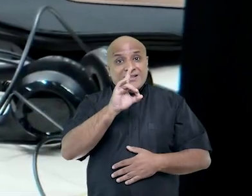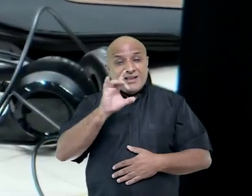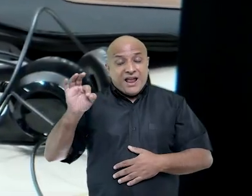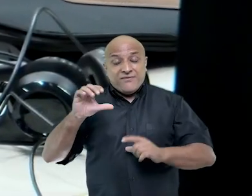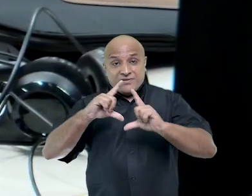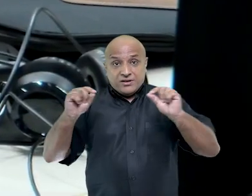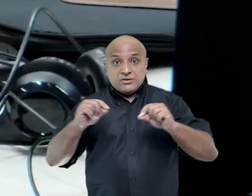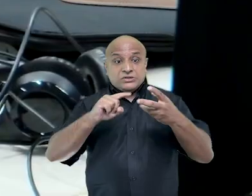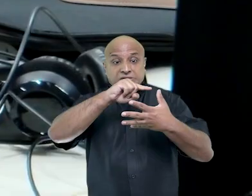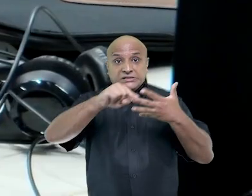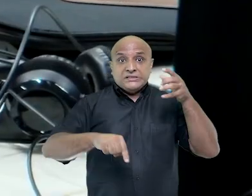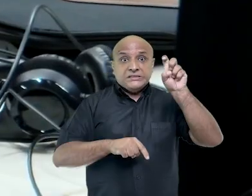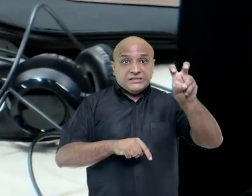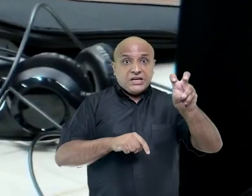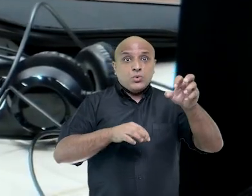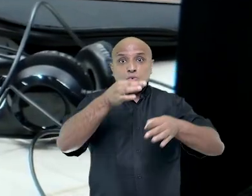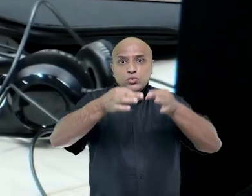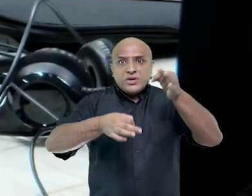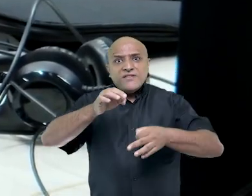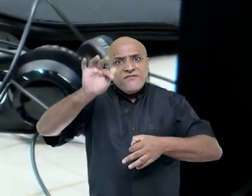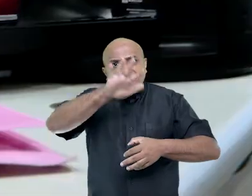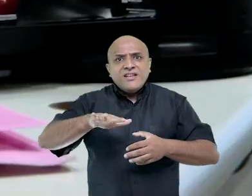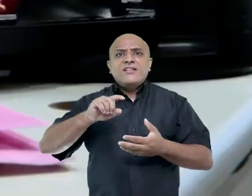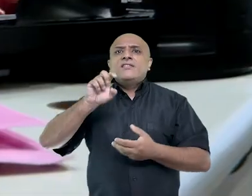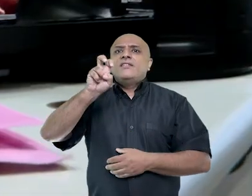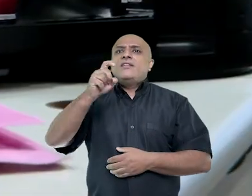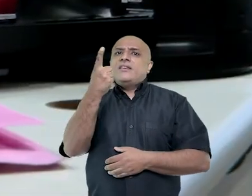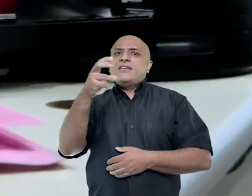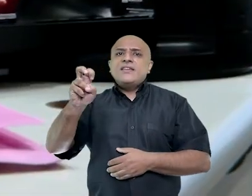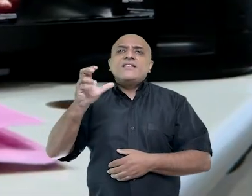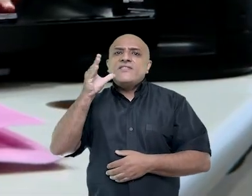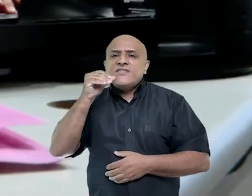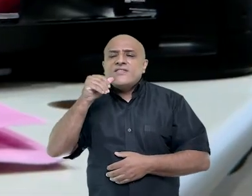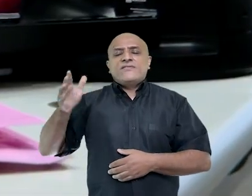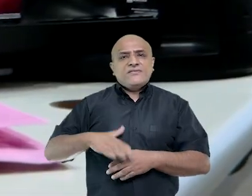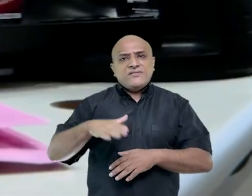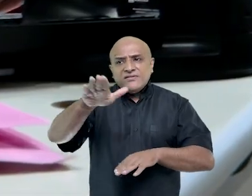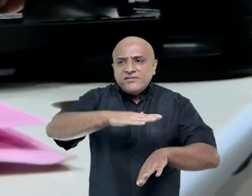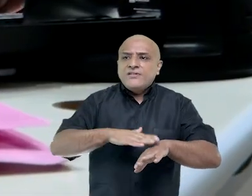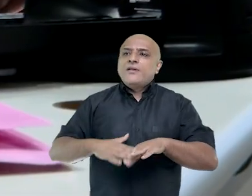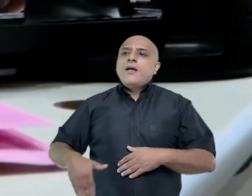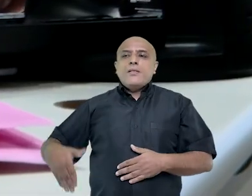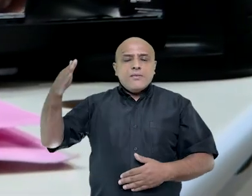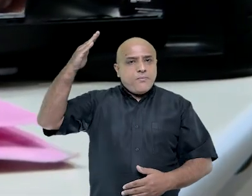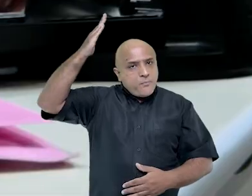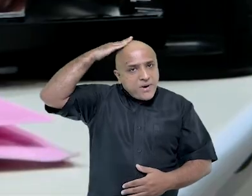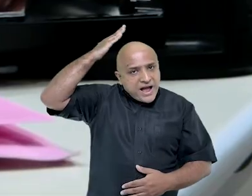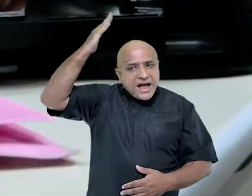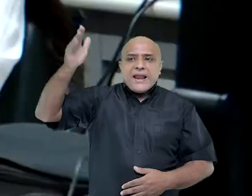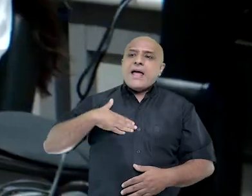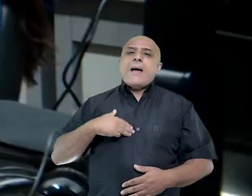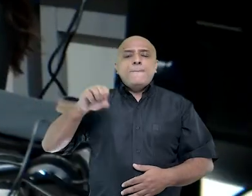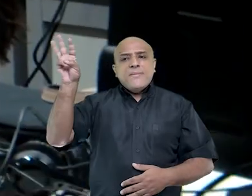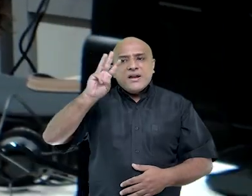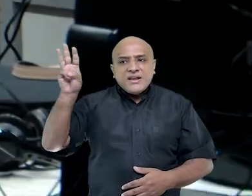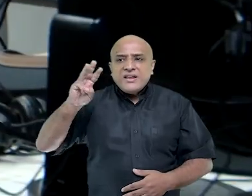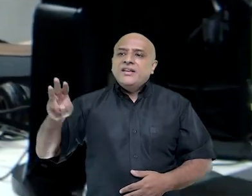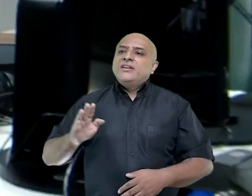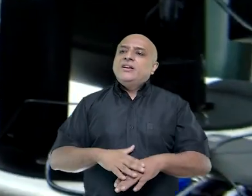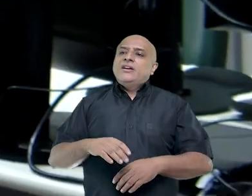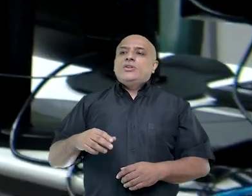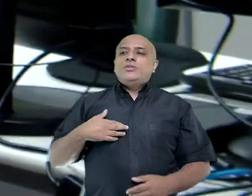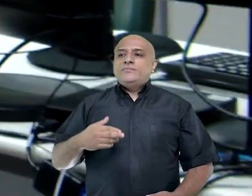5 juízes federais e 15 servidores, oriundos do Pará, Maranhão, Tocantins e Distrito Federal. De 20